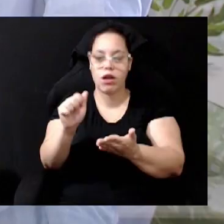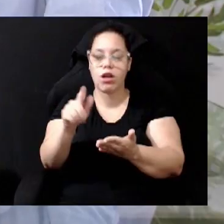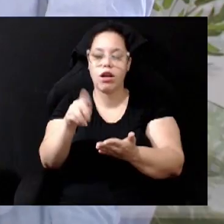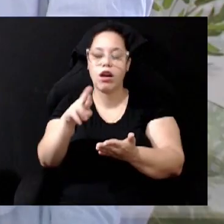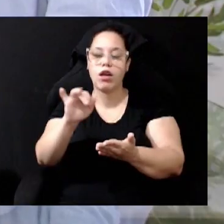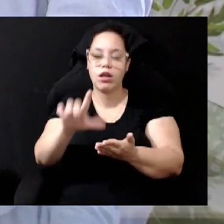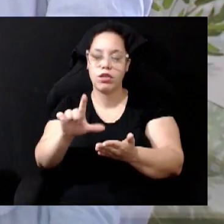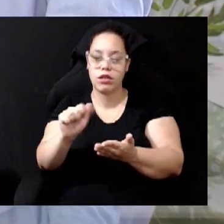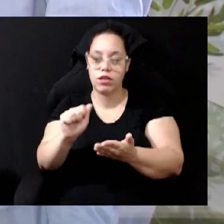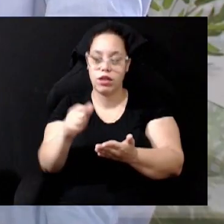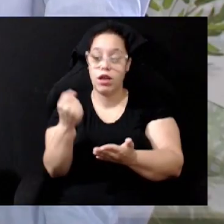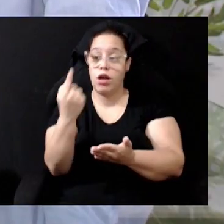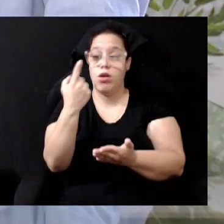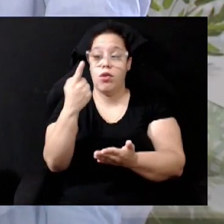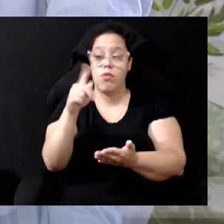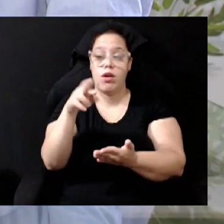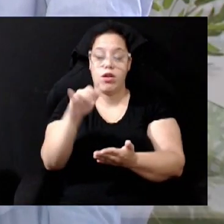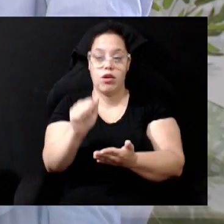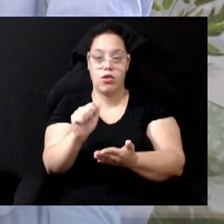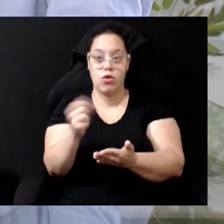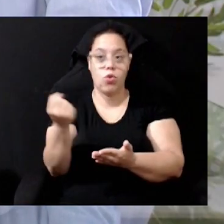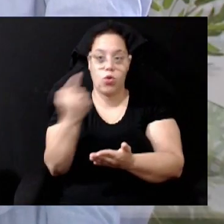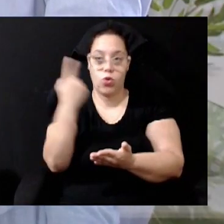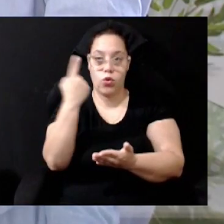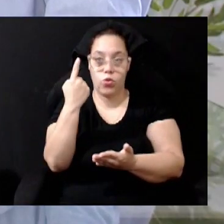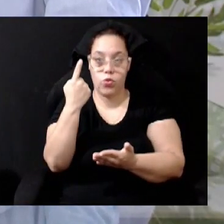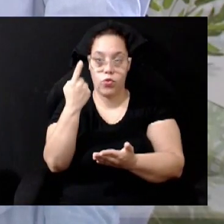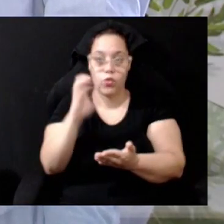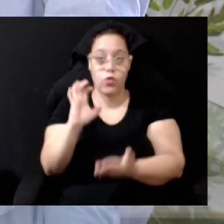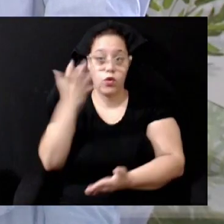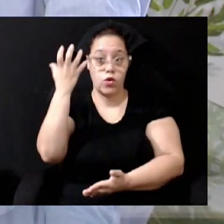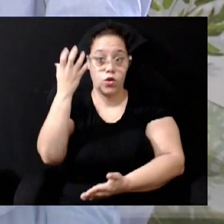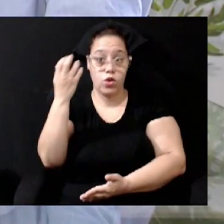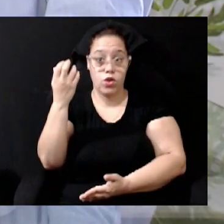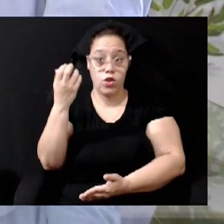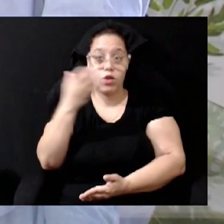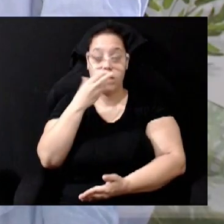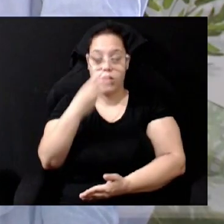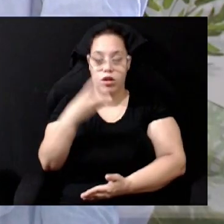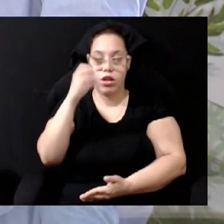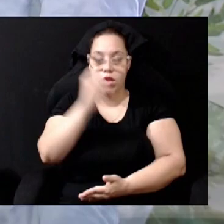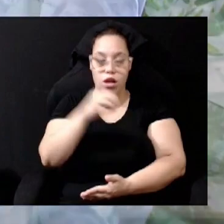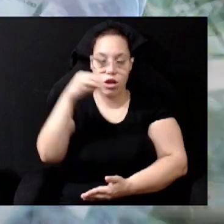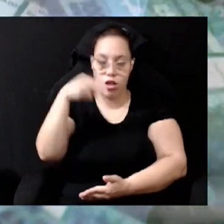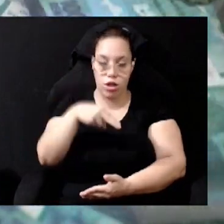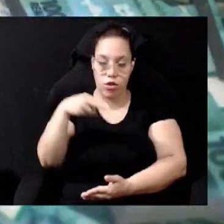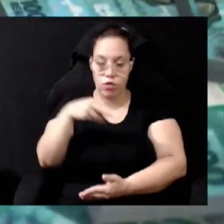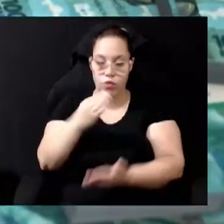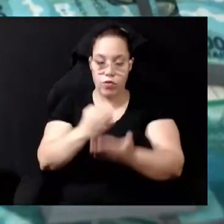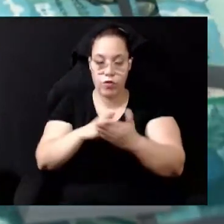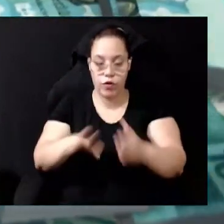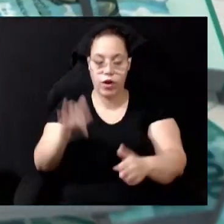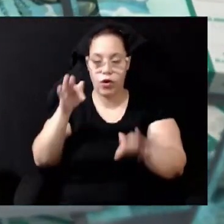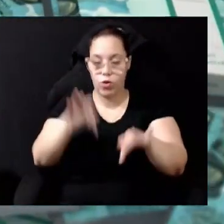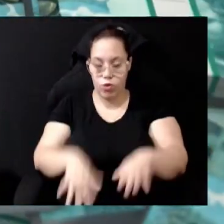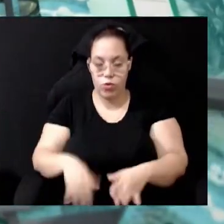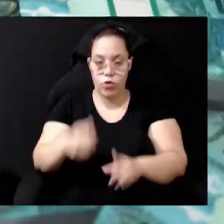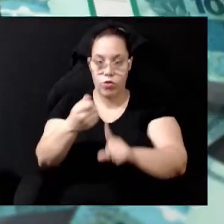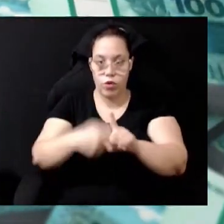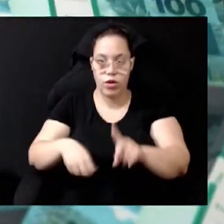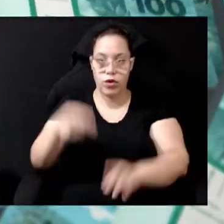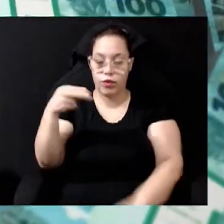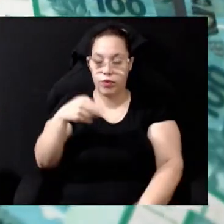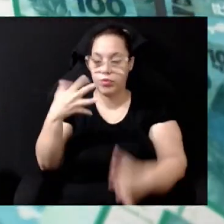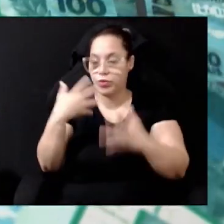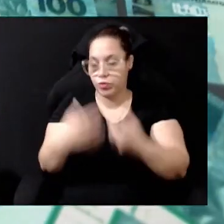primeira parcela ou a parcela única deve acontecer no dia 30 de novembro. Então, final de novembro, as pessoas vão receber